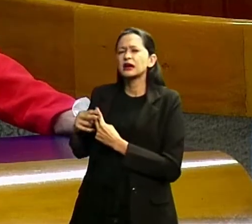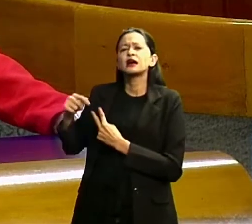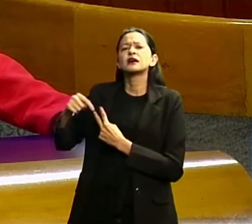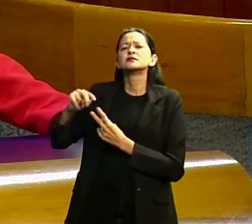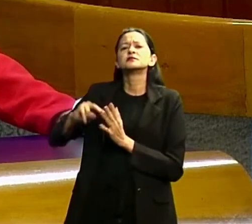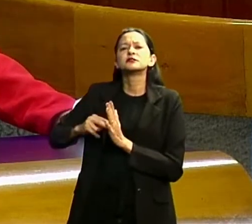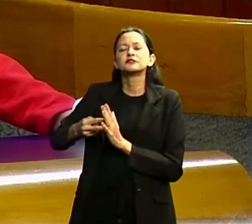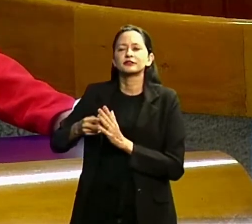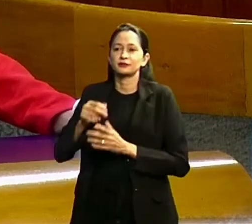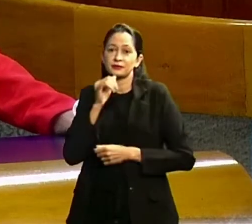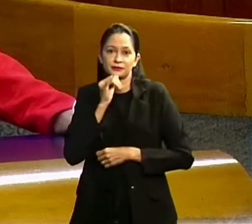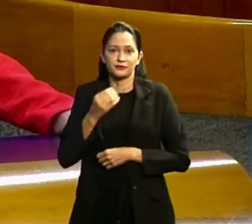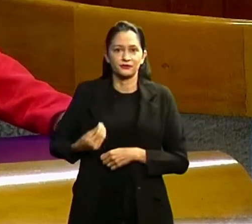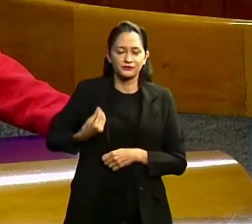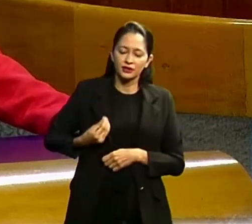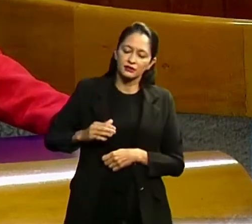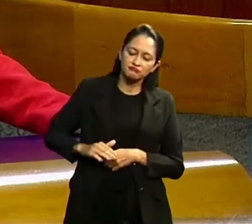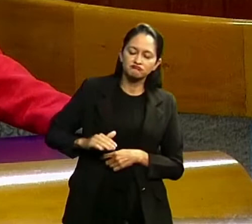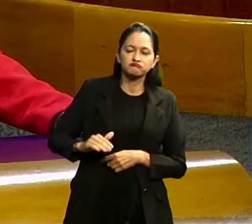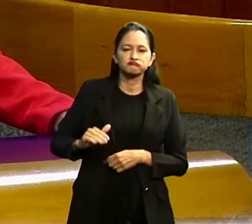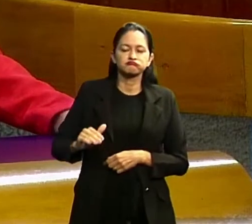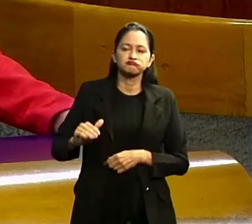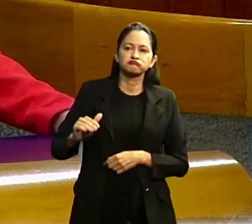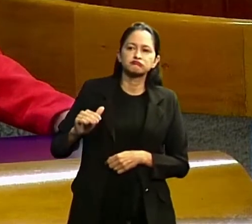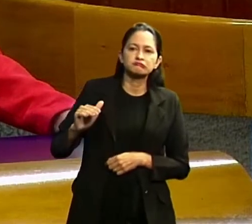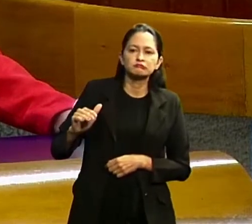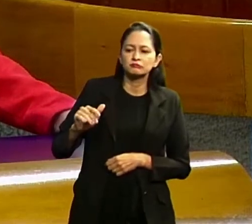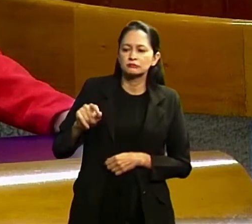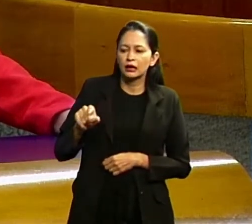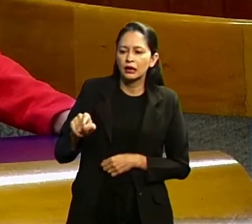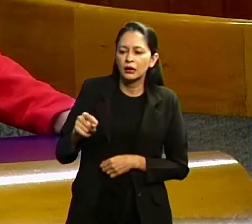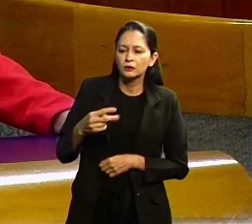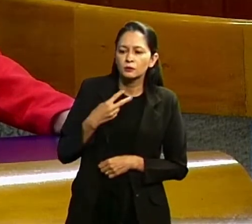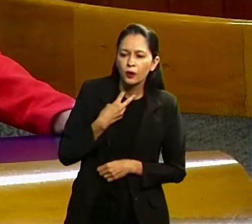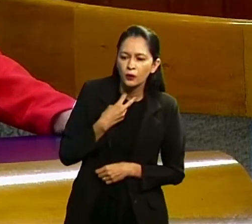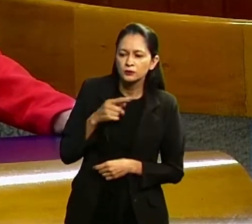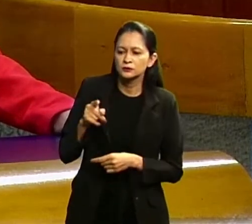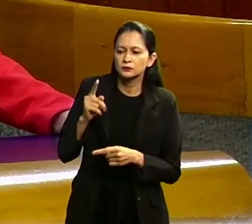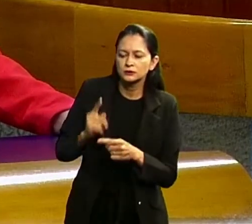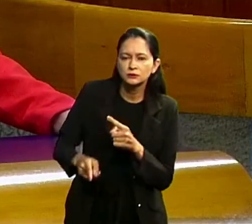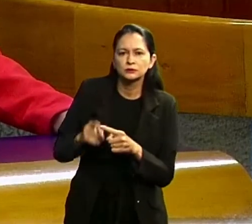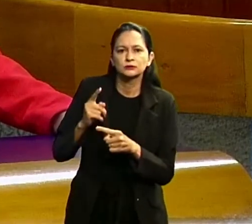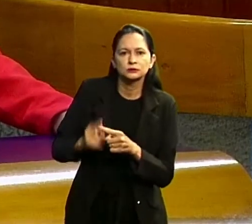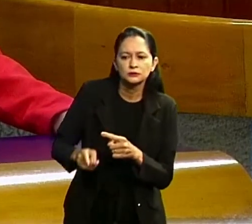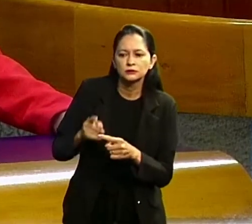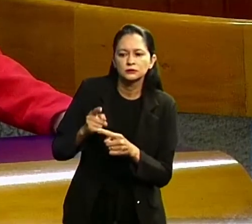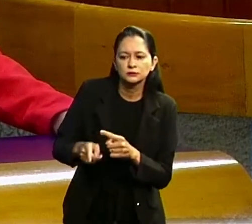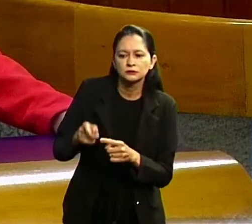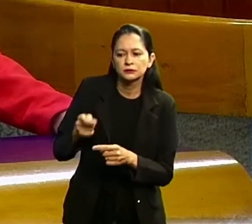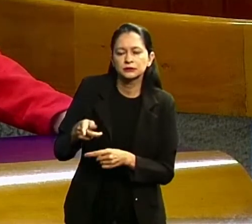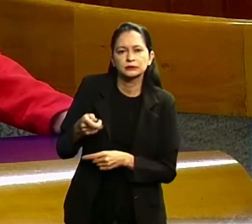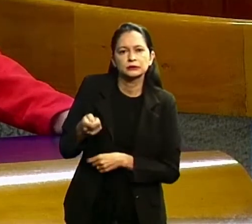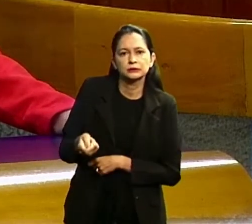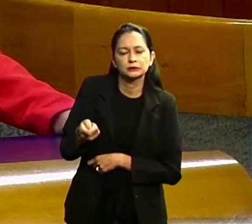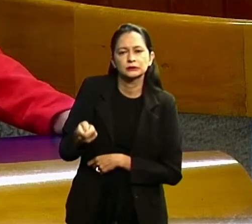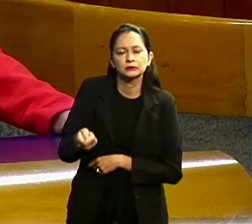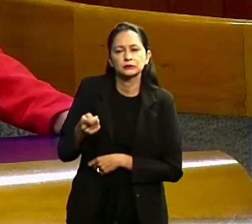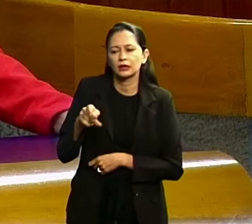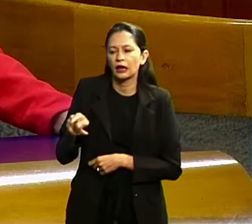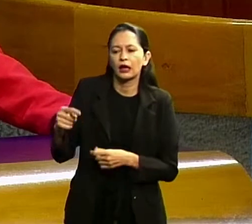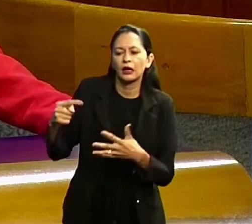medida que nós vamos crescendo, é nos colocado tantos dogmas, tantos preconceitos, tantas